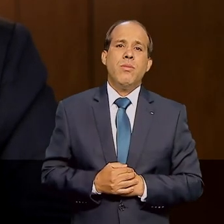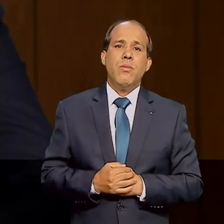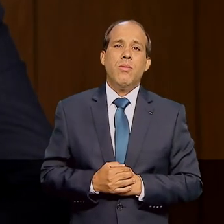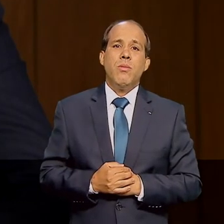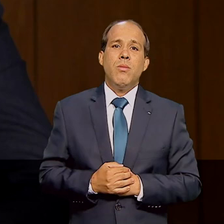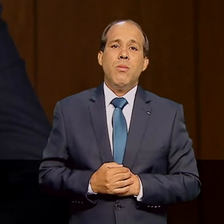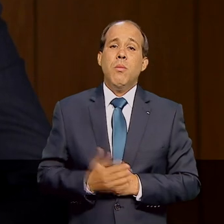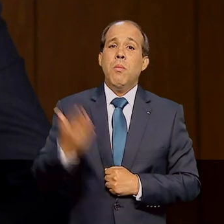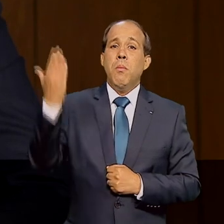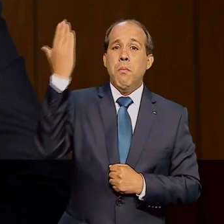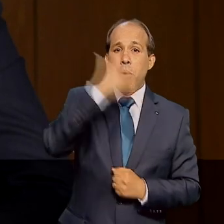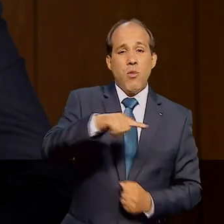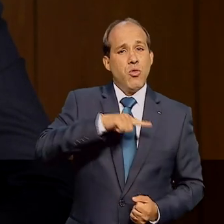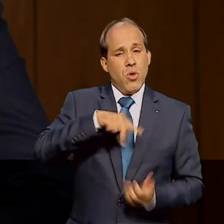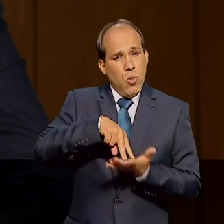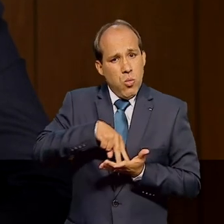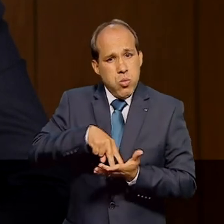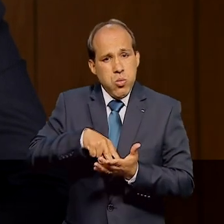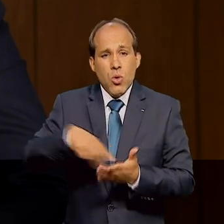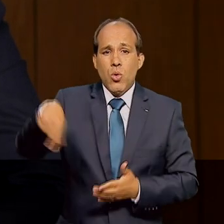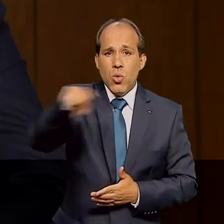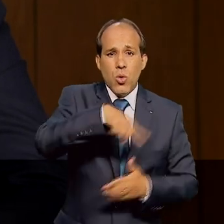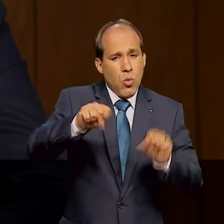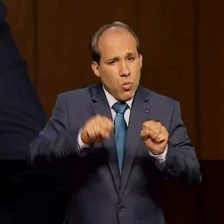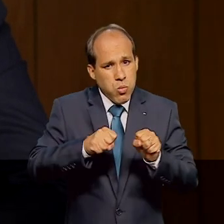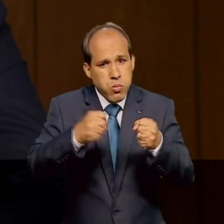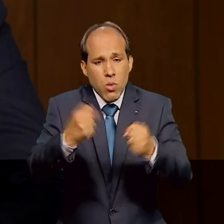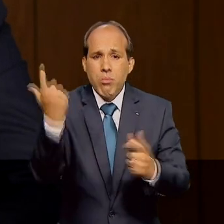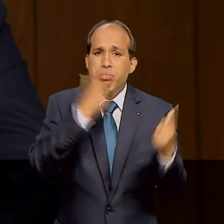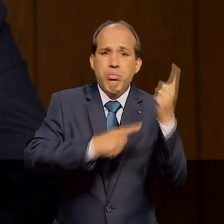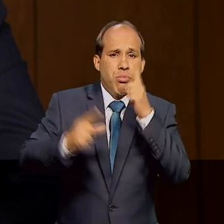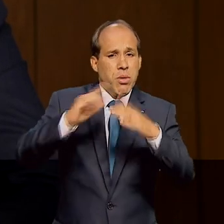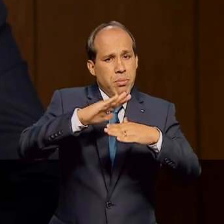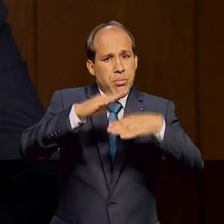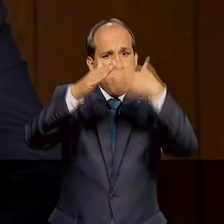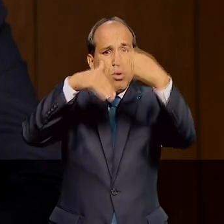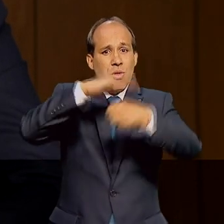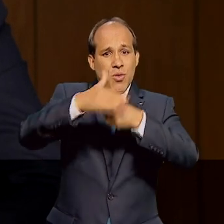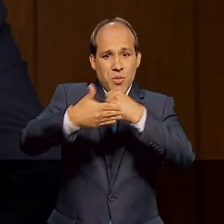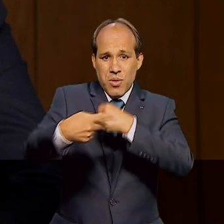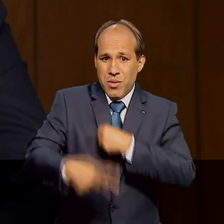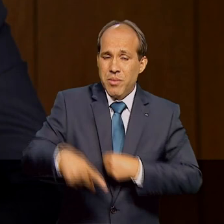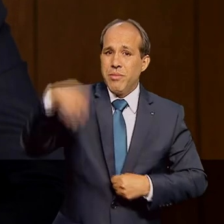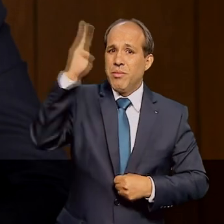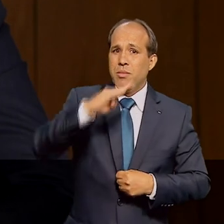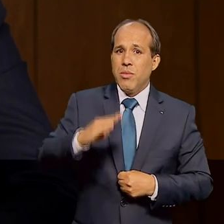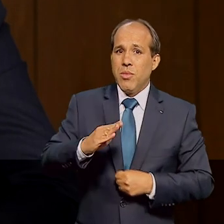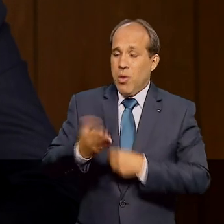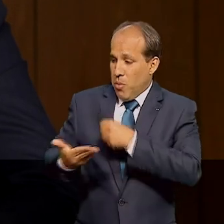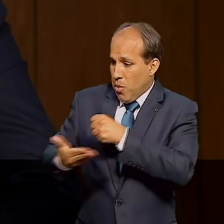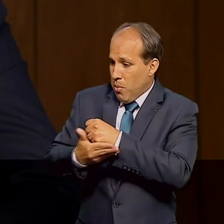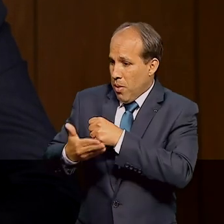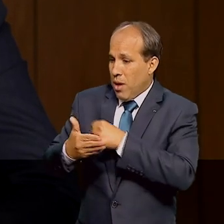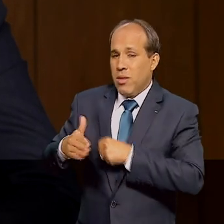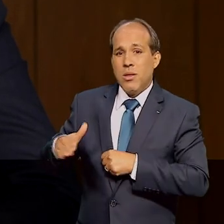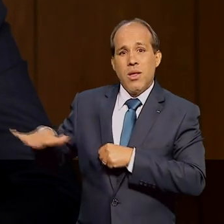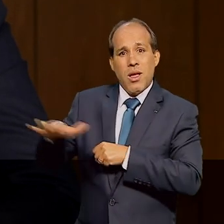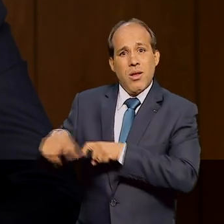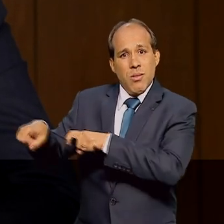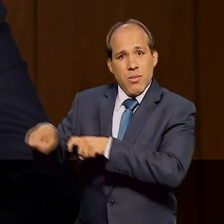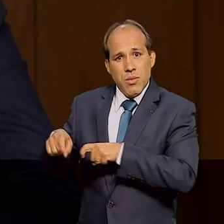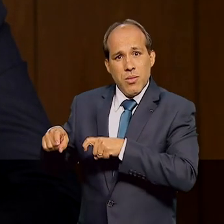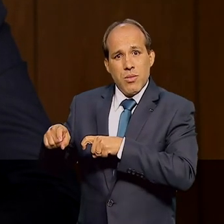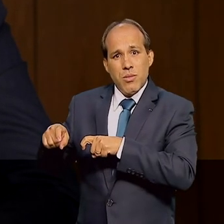dessa região é isso mostra que mantemos filme Nosso empenho em buscar o desenvolvimento sustentável do país com